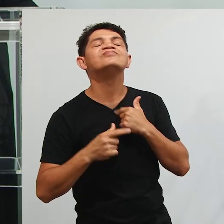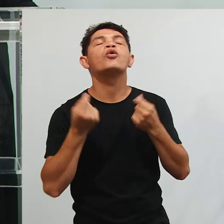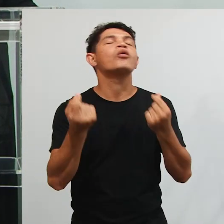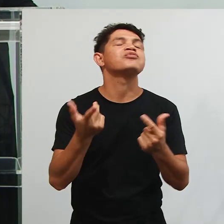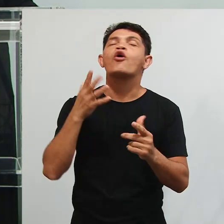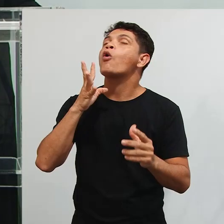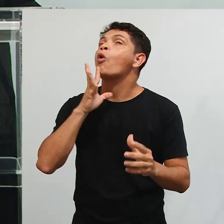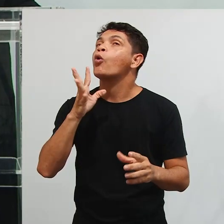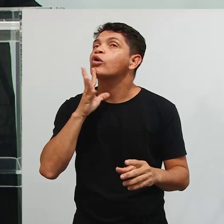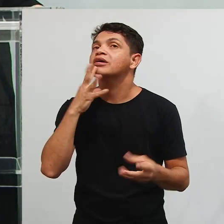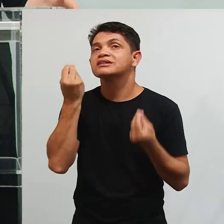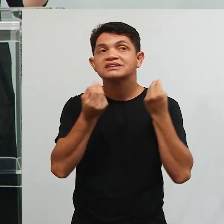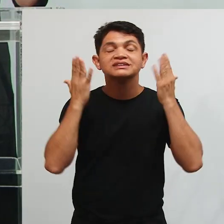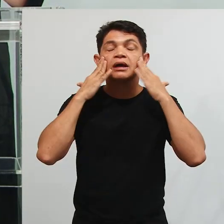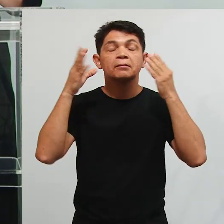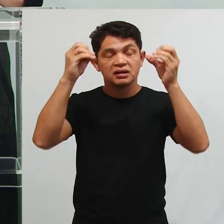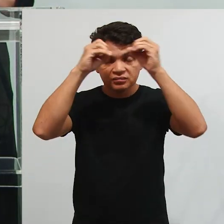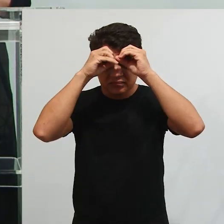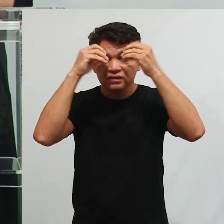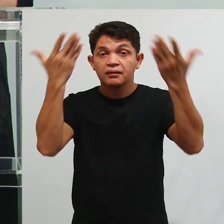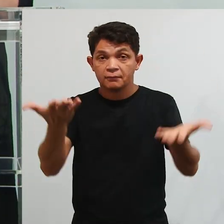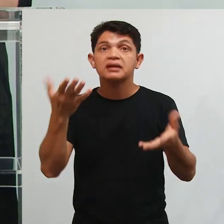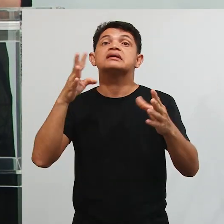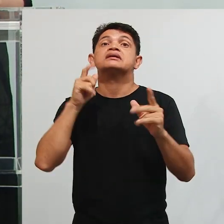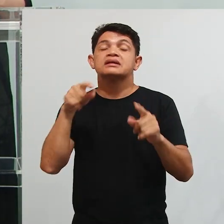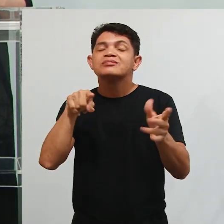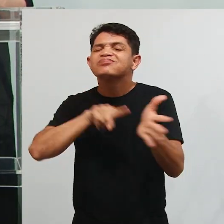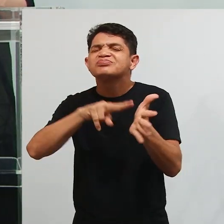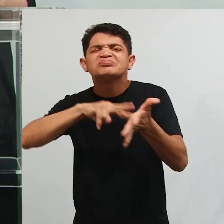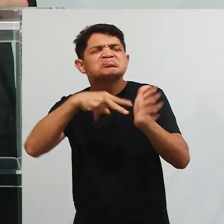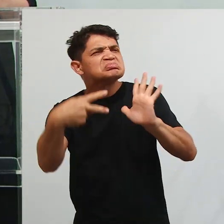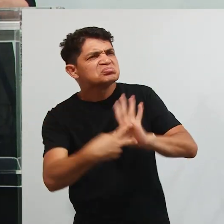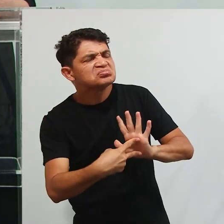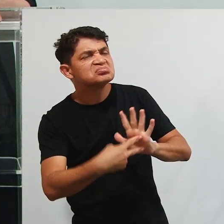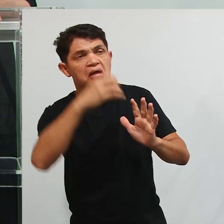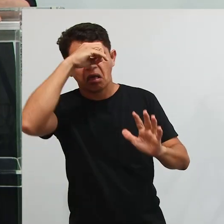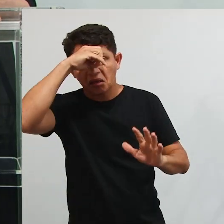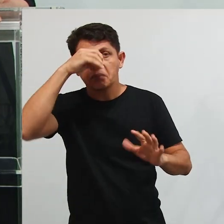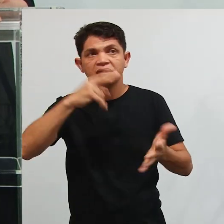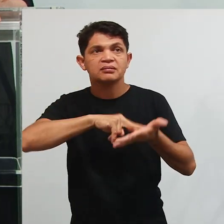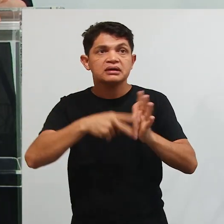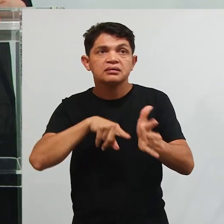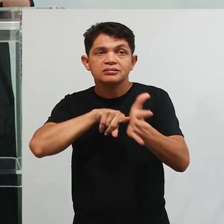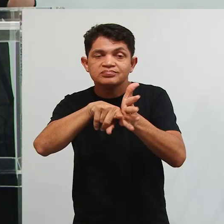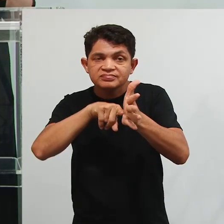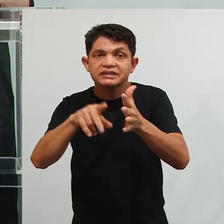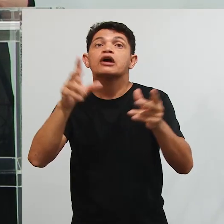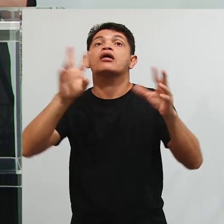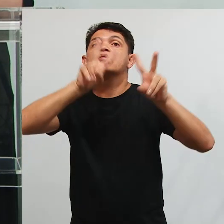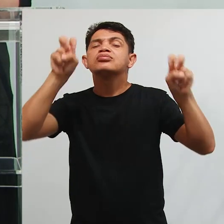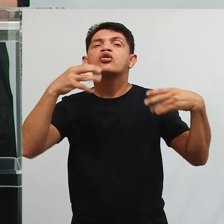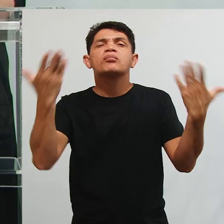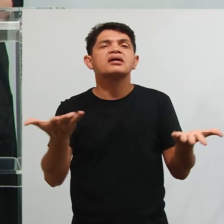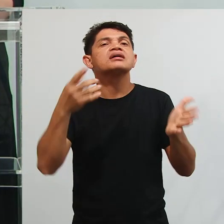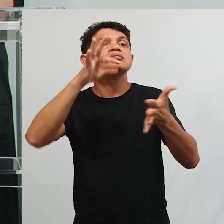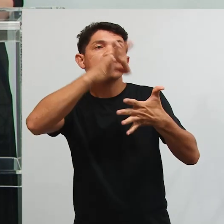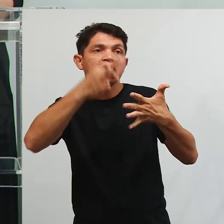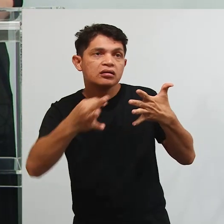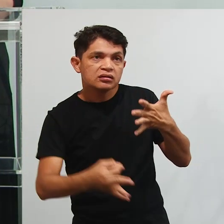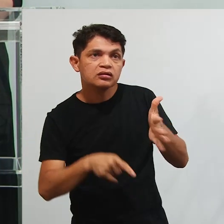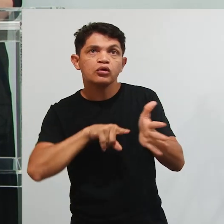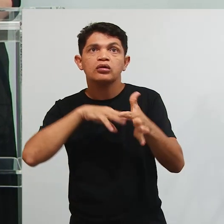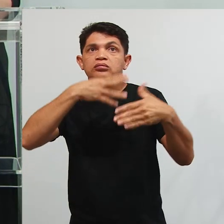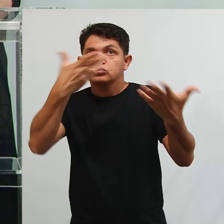de conhecer algo novo sem saber exatamente para que que aquilo eh vai servir né mas são